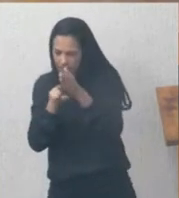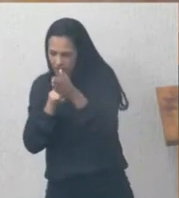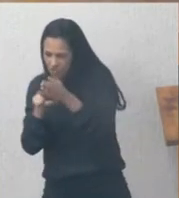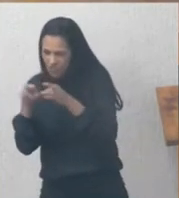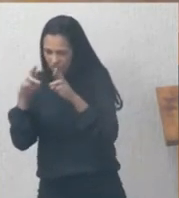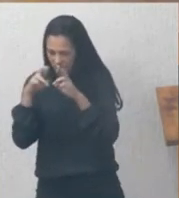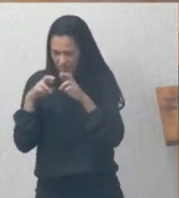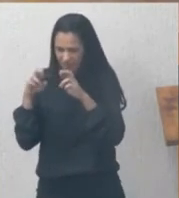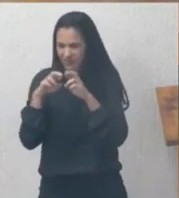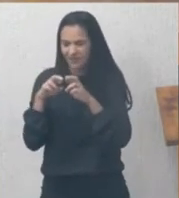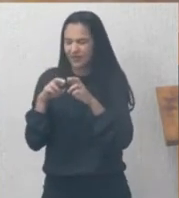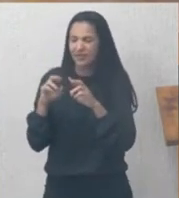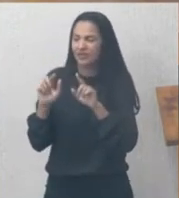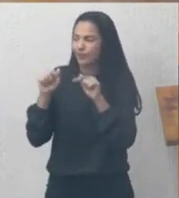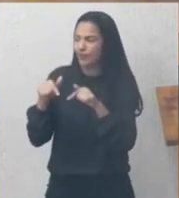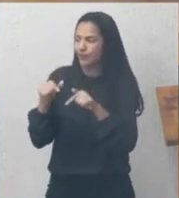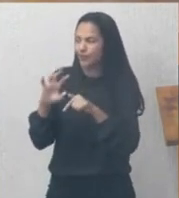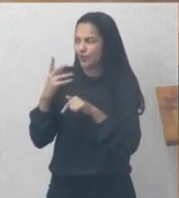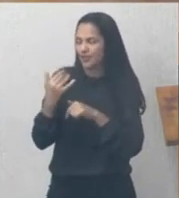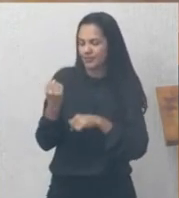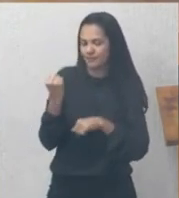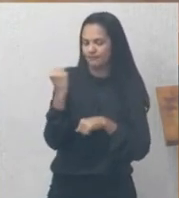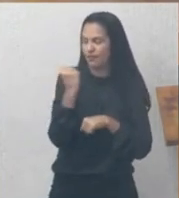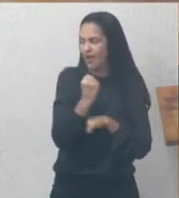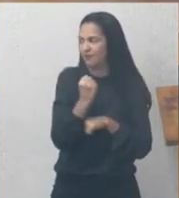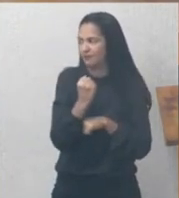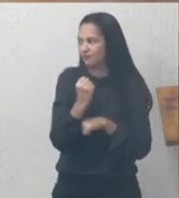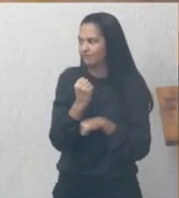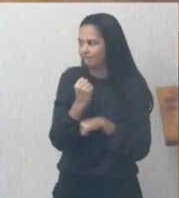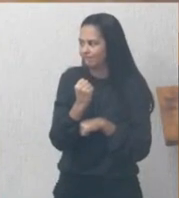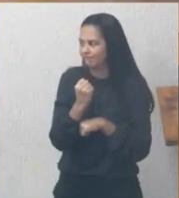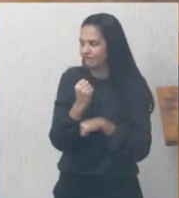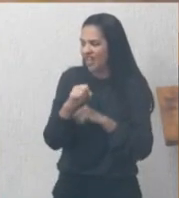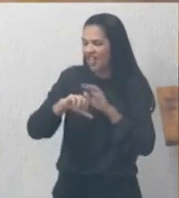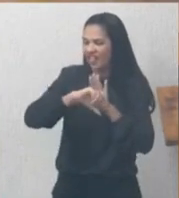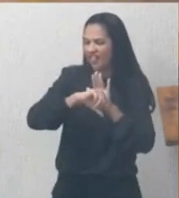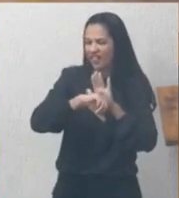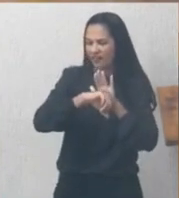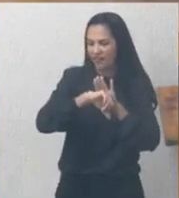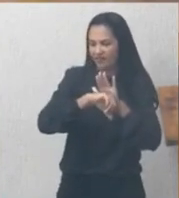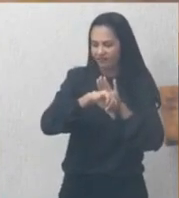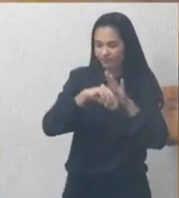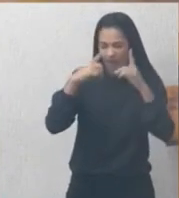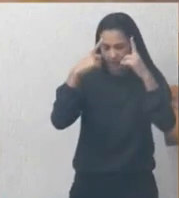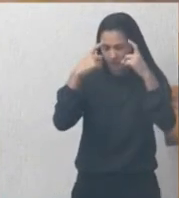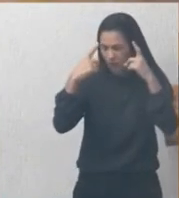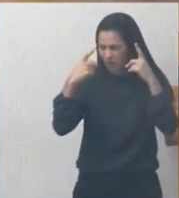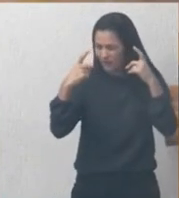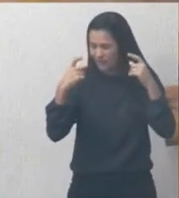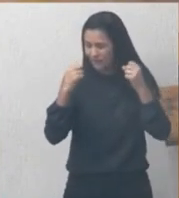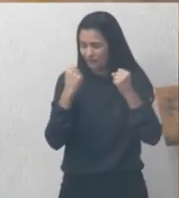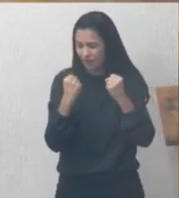eh a mulher também hoje ela tá num ato de violência de querer resolver os problemas por conta própria de extrema